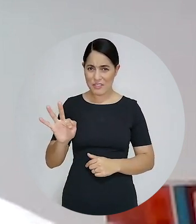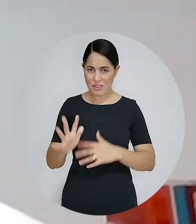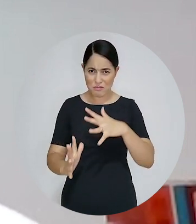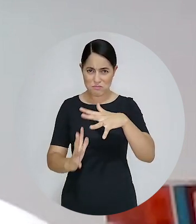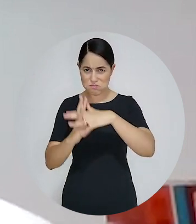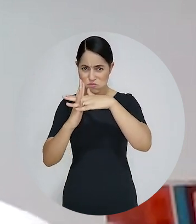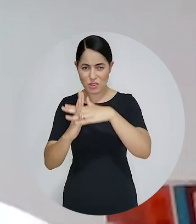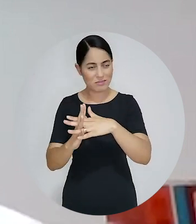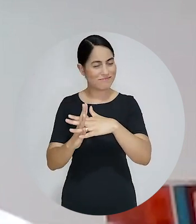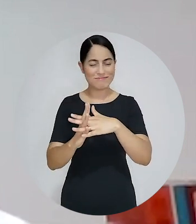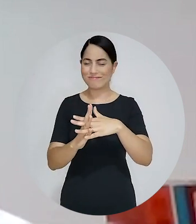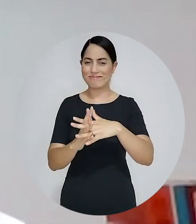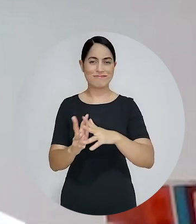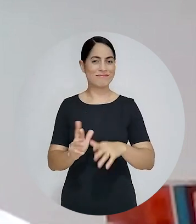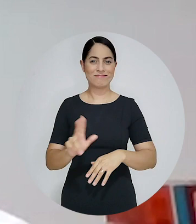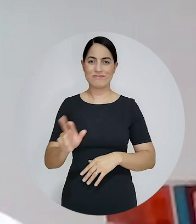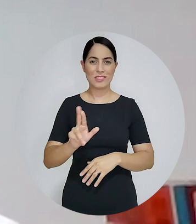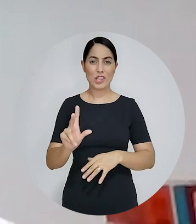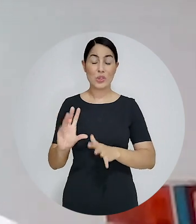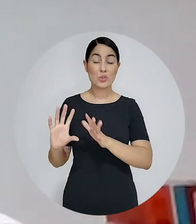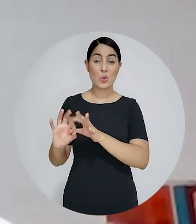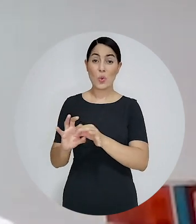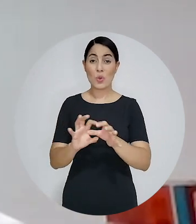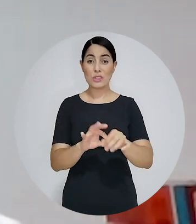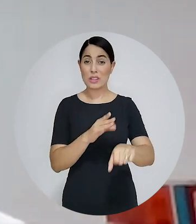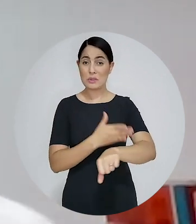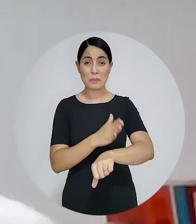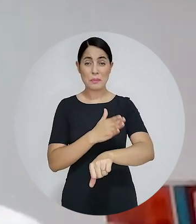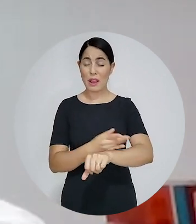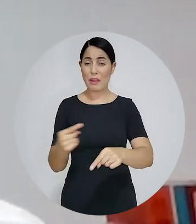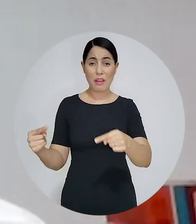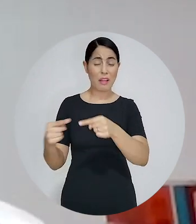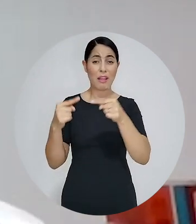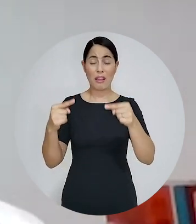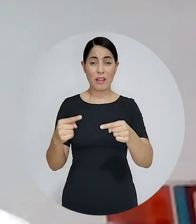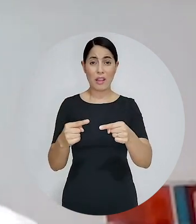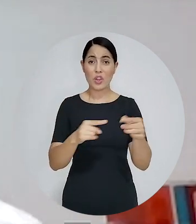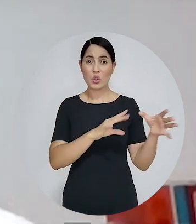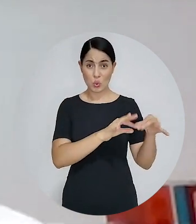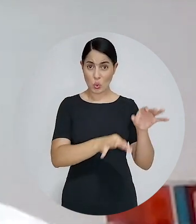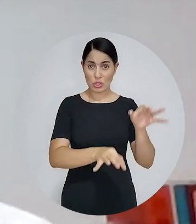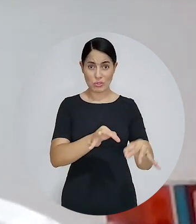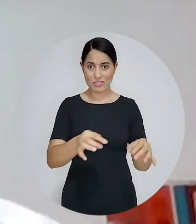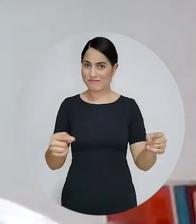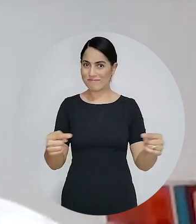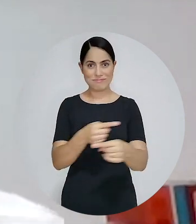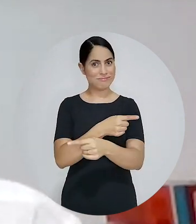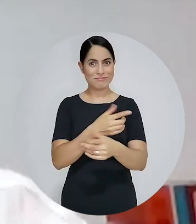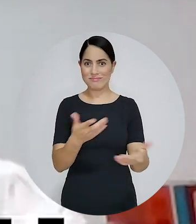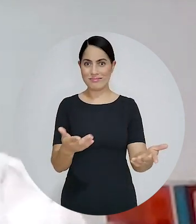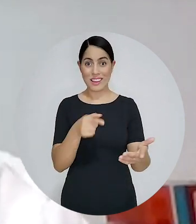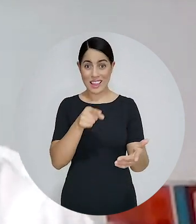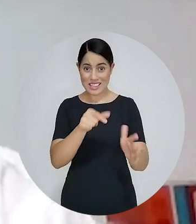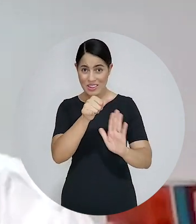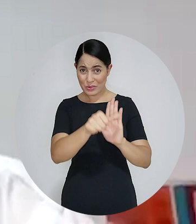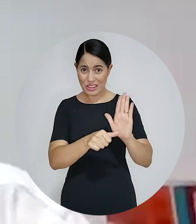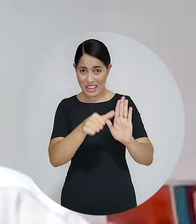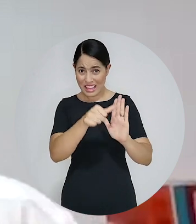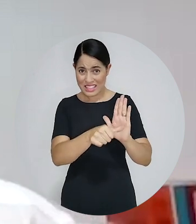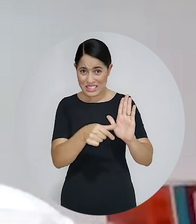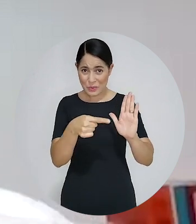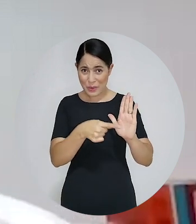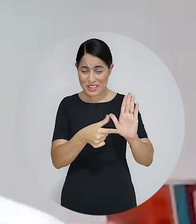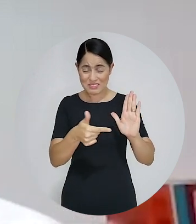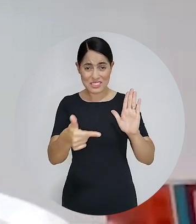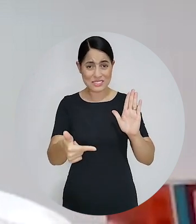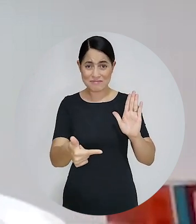não é o mais assoberbado do país. Então, não faz sentido do ponto de vista prático, nem do ponto de vista jurídico, nem do ponto de vista constitucional